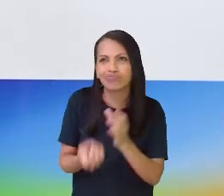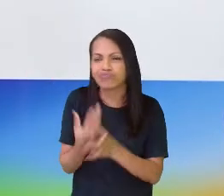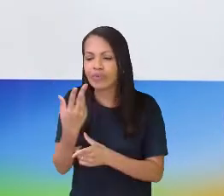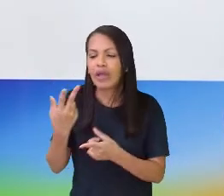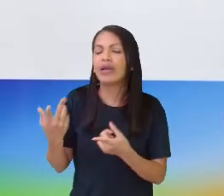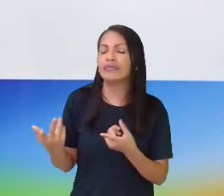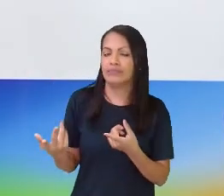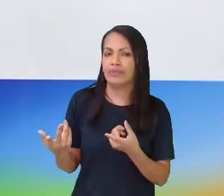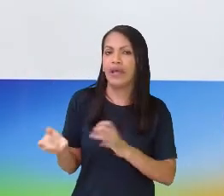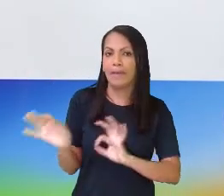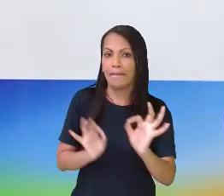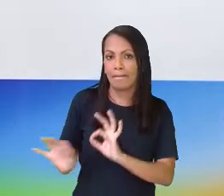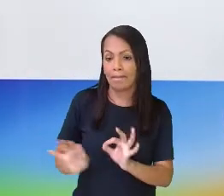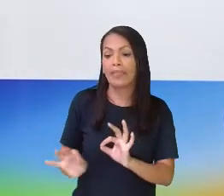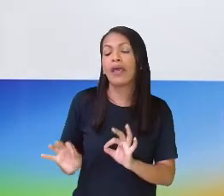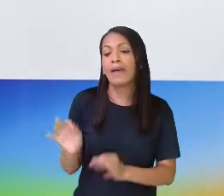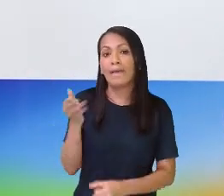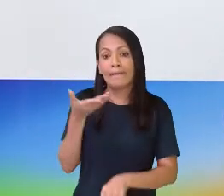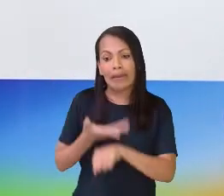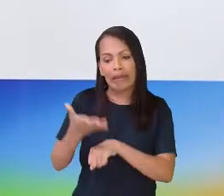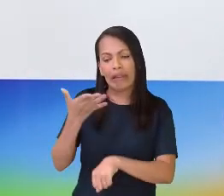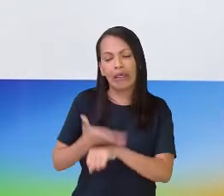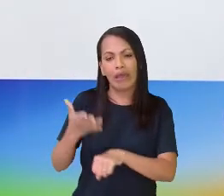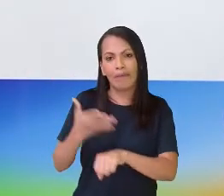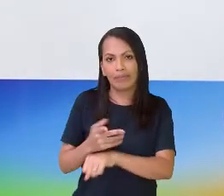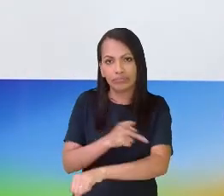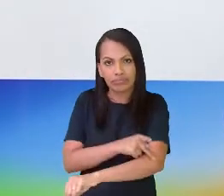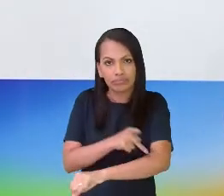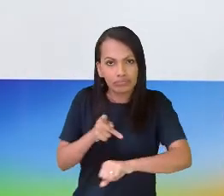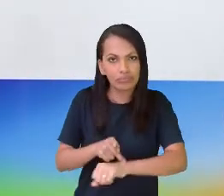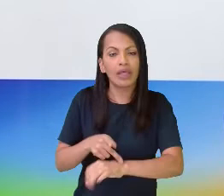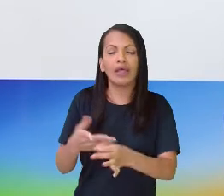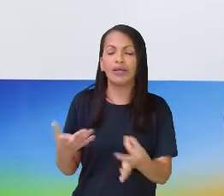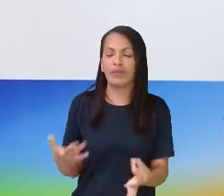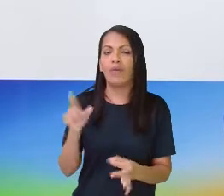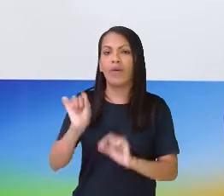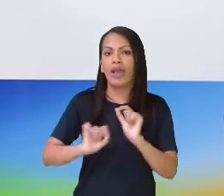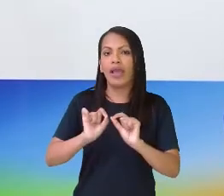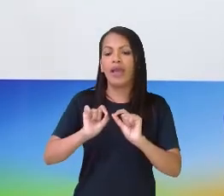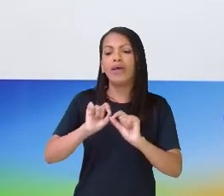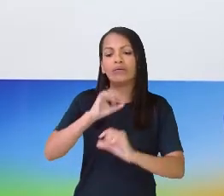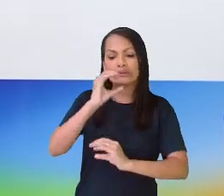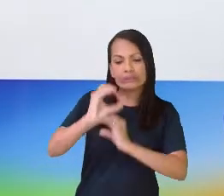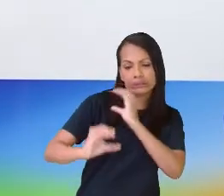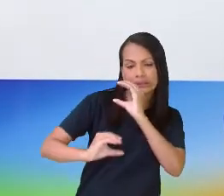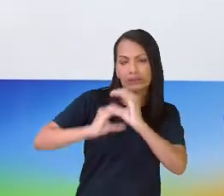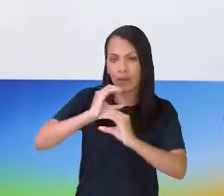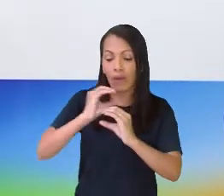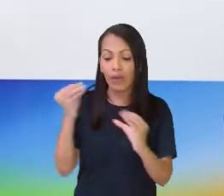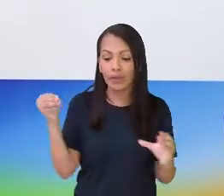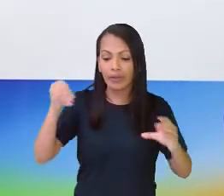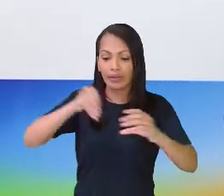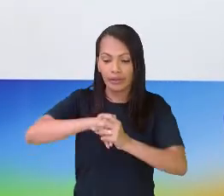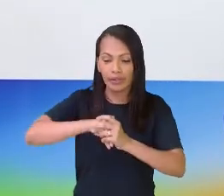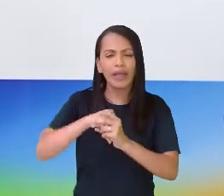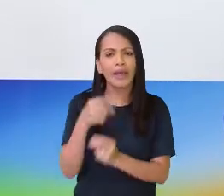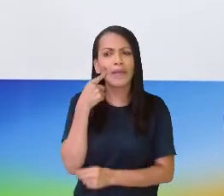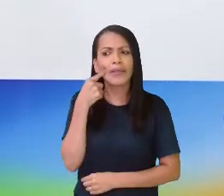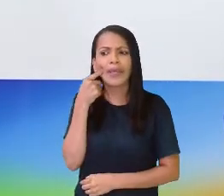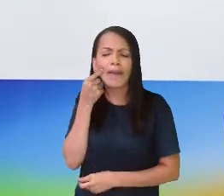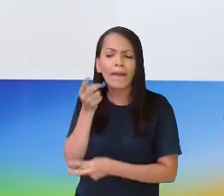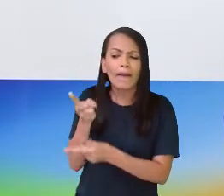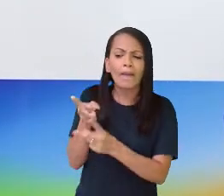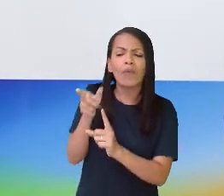prática pedagógica. Então, dentro desse ciclo avaliativo, sistemático, regular, que percebe o estudante,